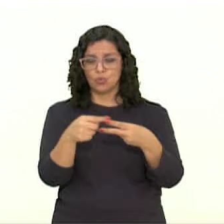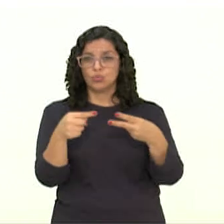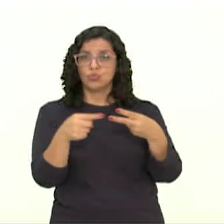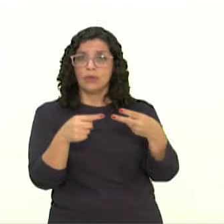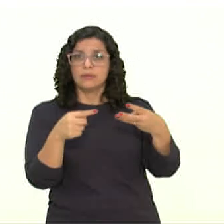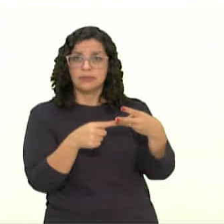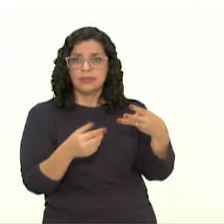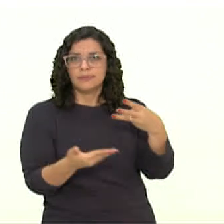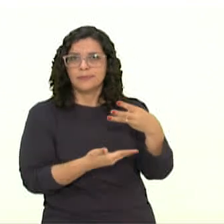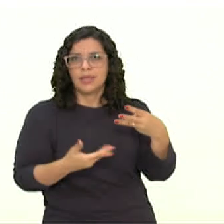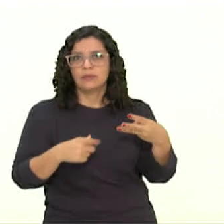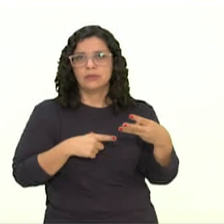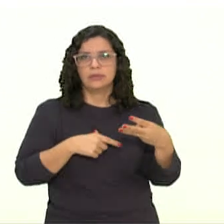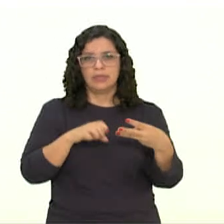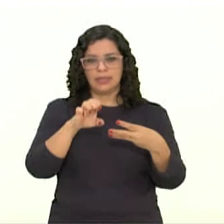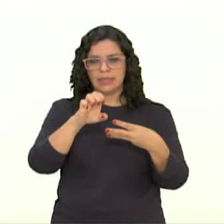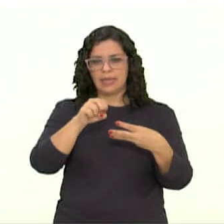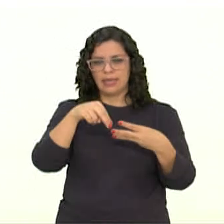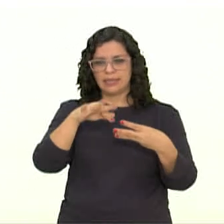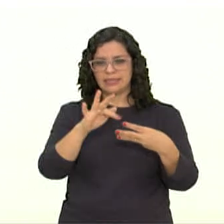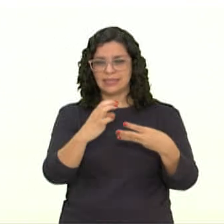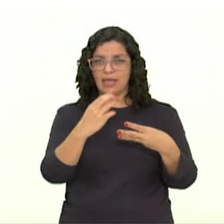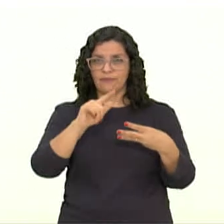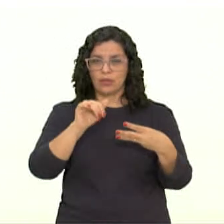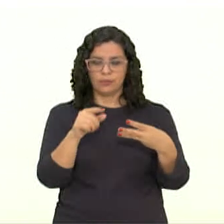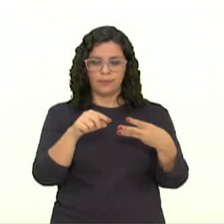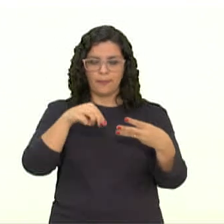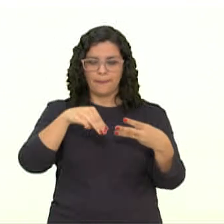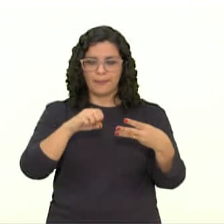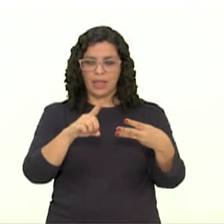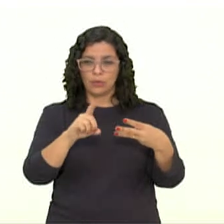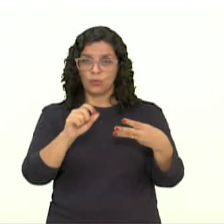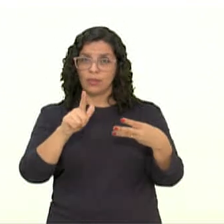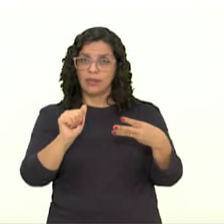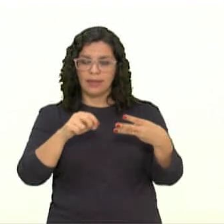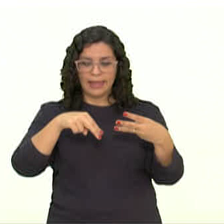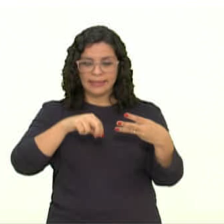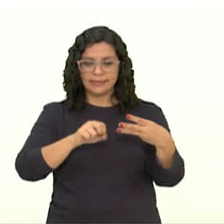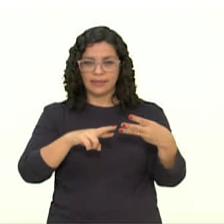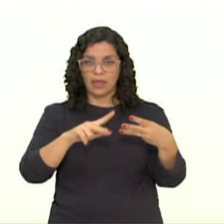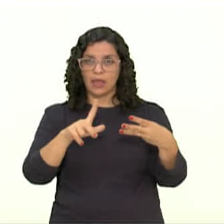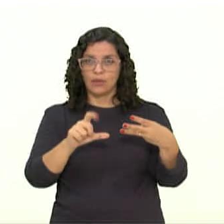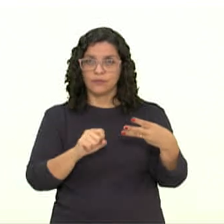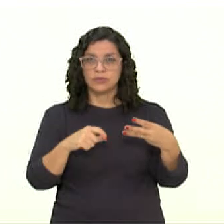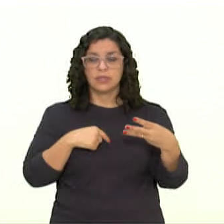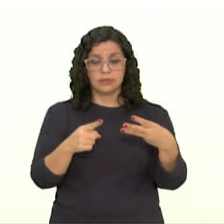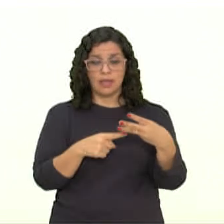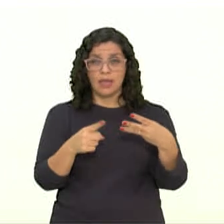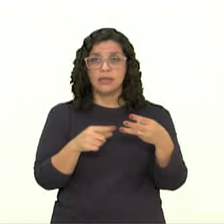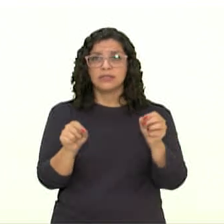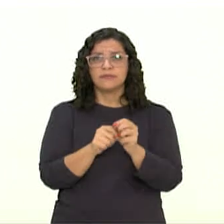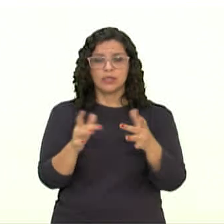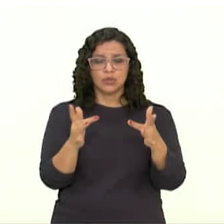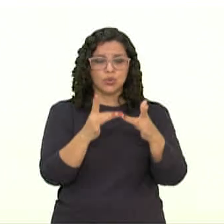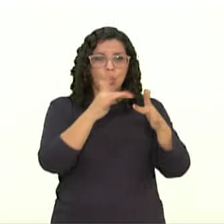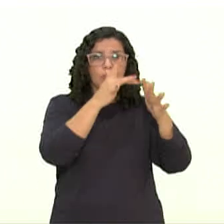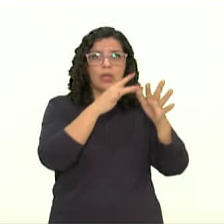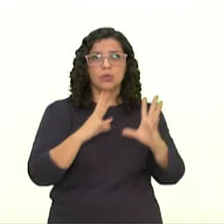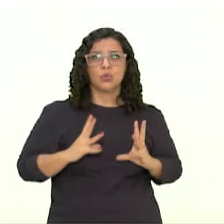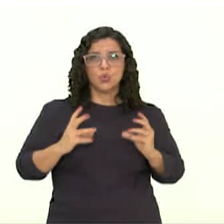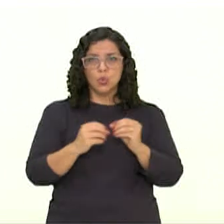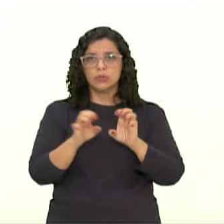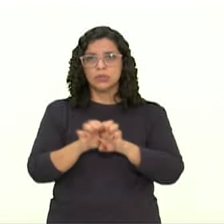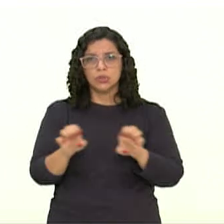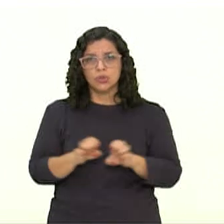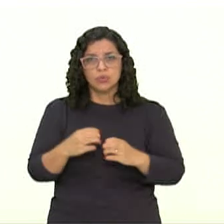componentes básicos, encéfalo, medula e nervos. Esses últimos fazem a ligação das outras estruturas com